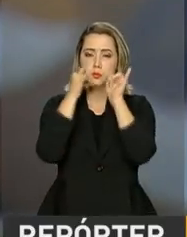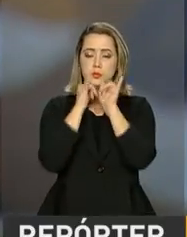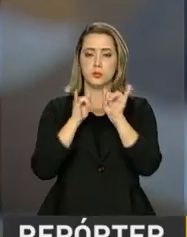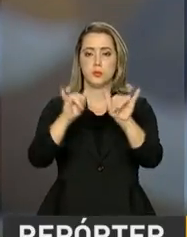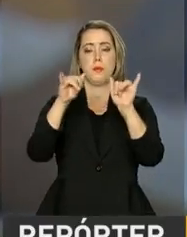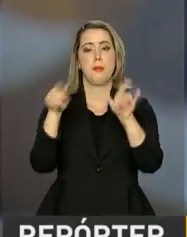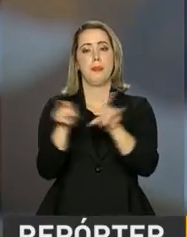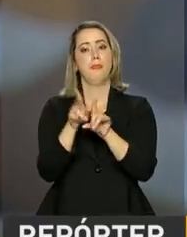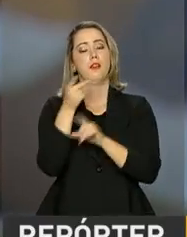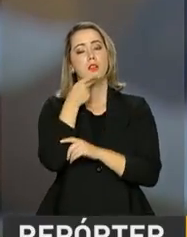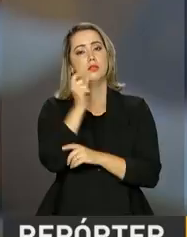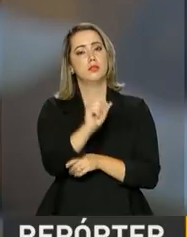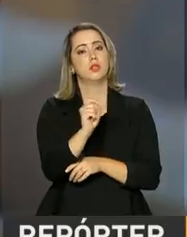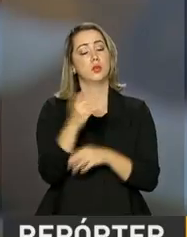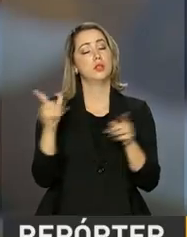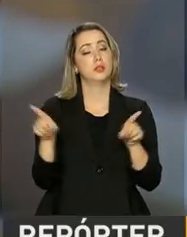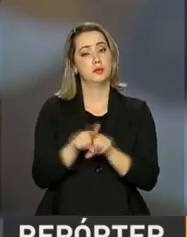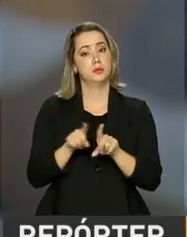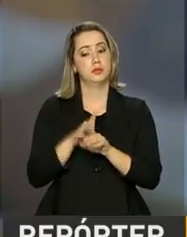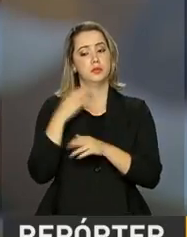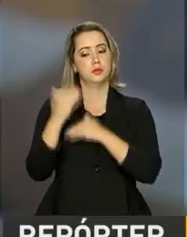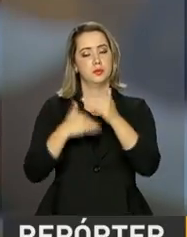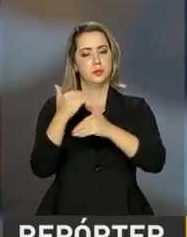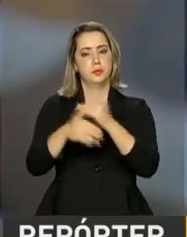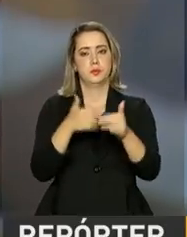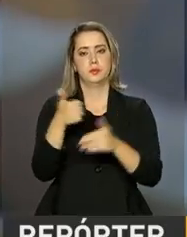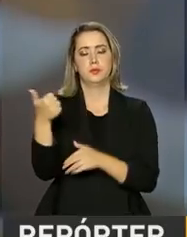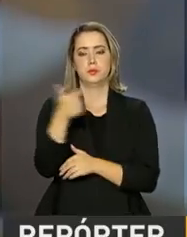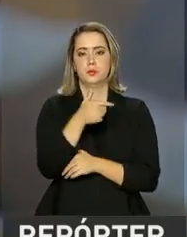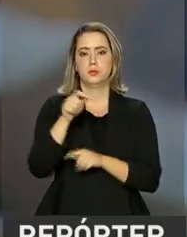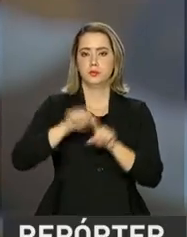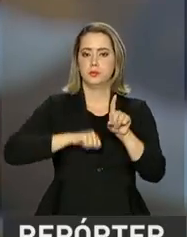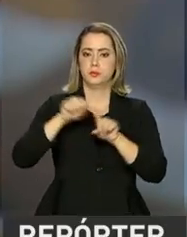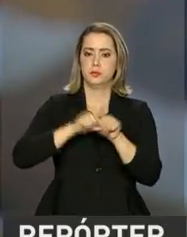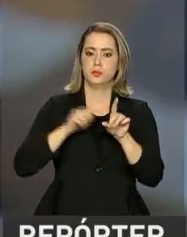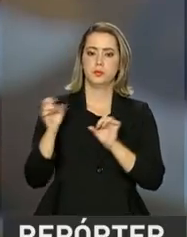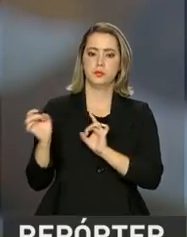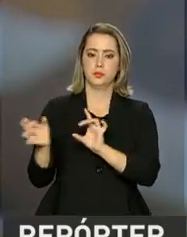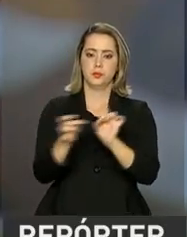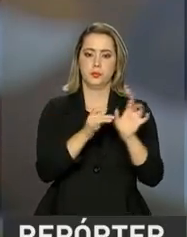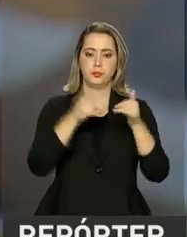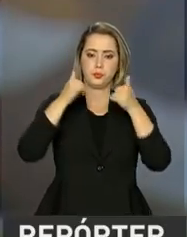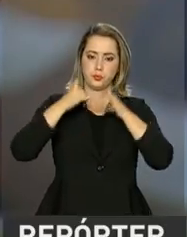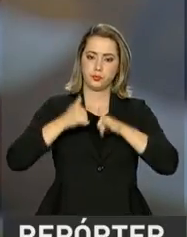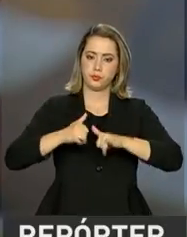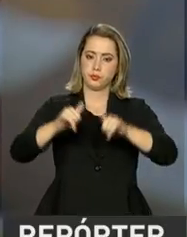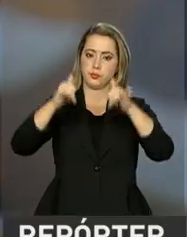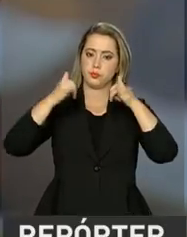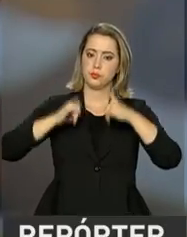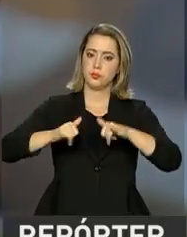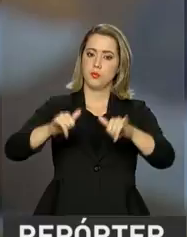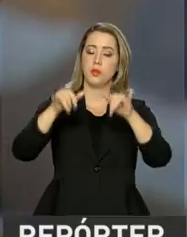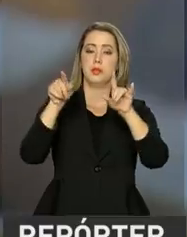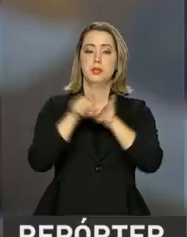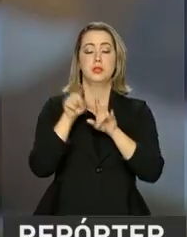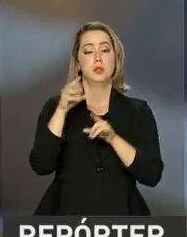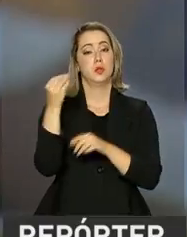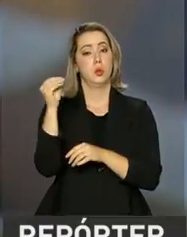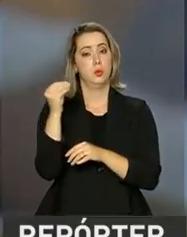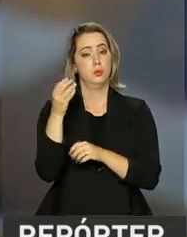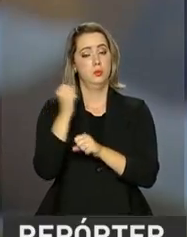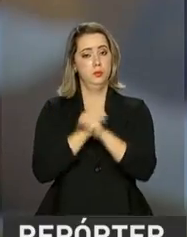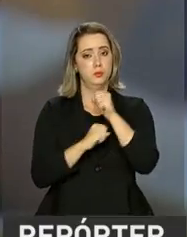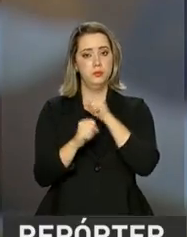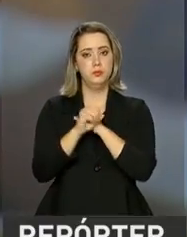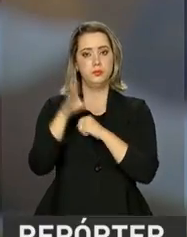setor elétrico acumulou avanços nos últimos 12 meses os leilões de linhas de transmissão de energia em outubro do ano passado e abril